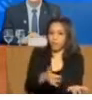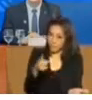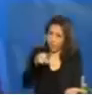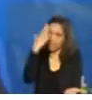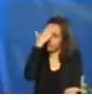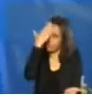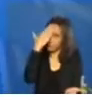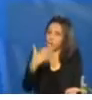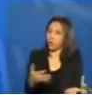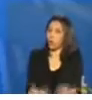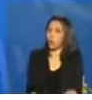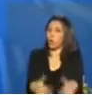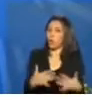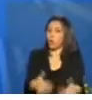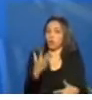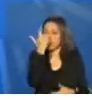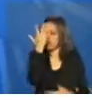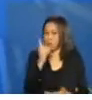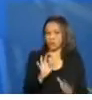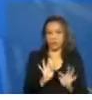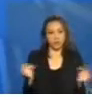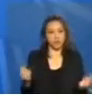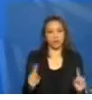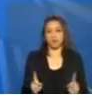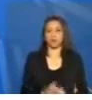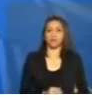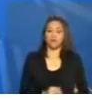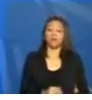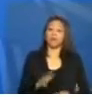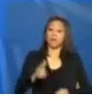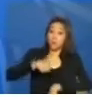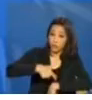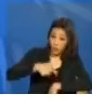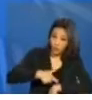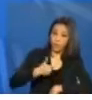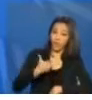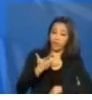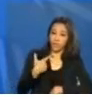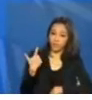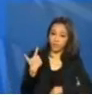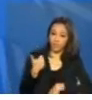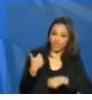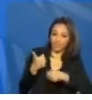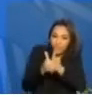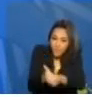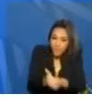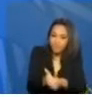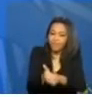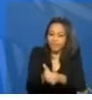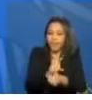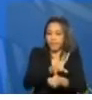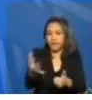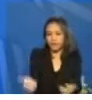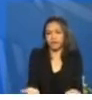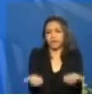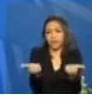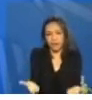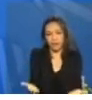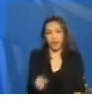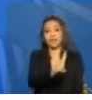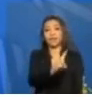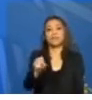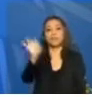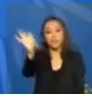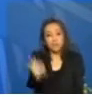temos certeza que na metade do tempo proposto, nós já vamos poder ter entregue 100%